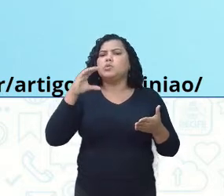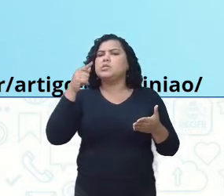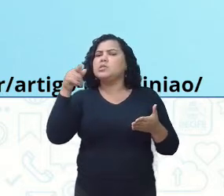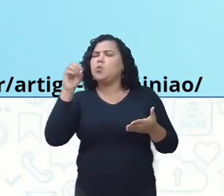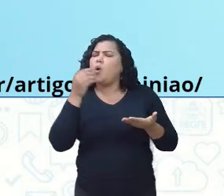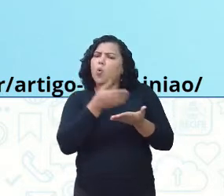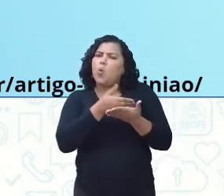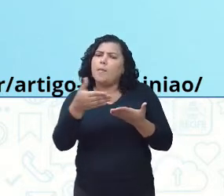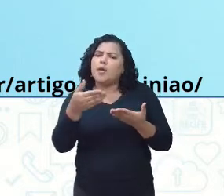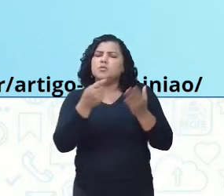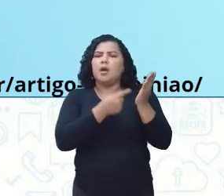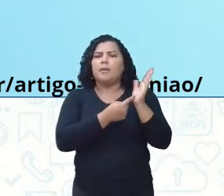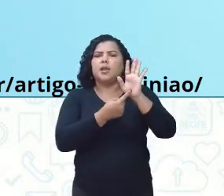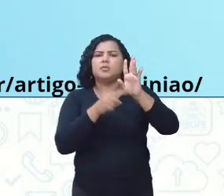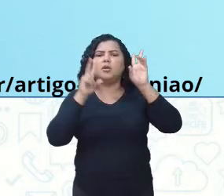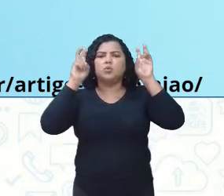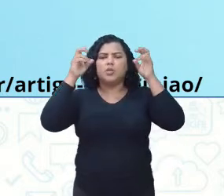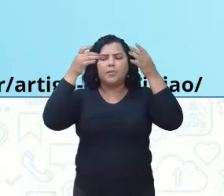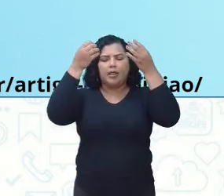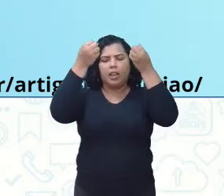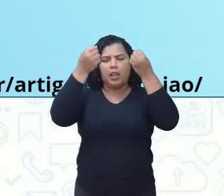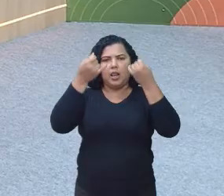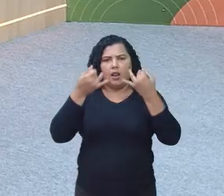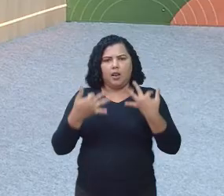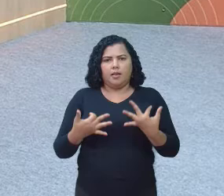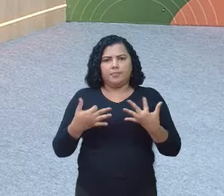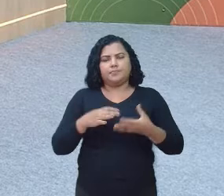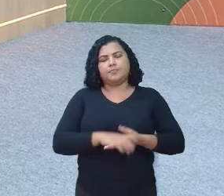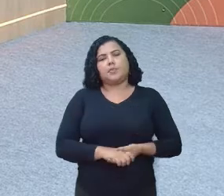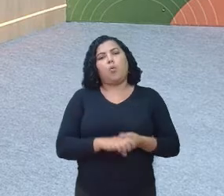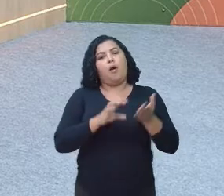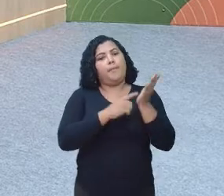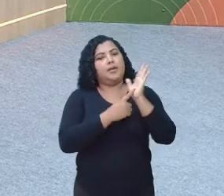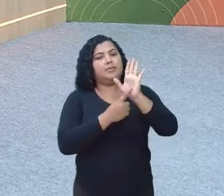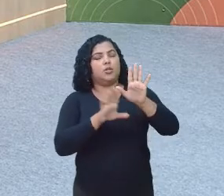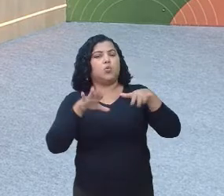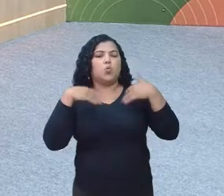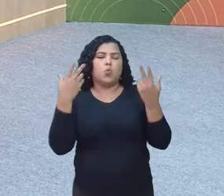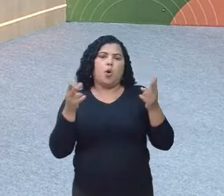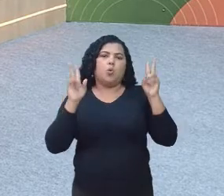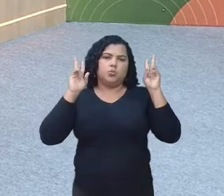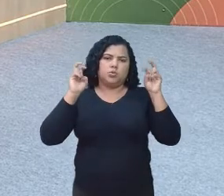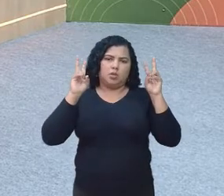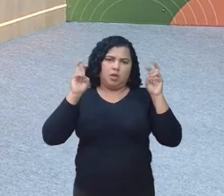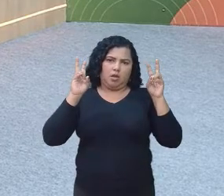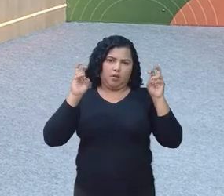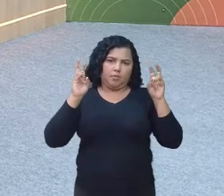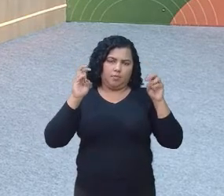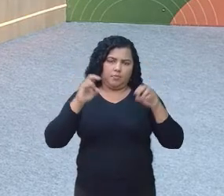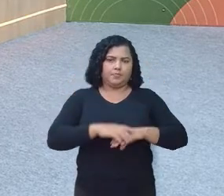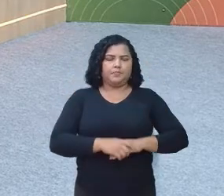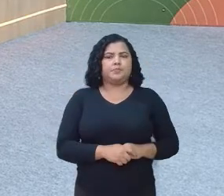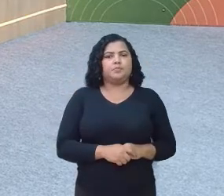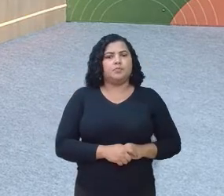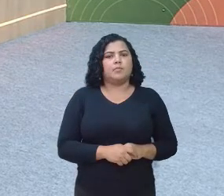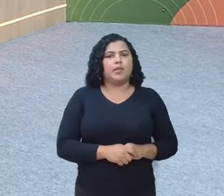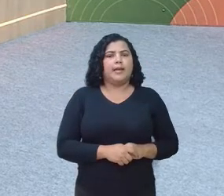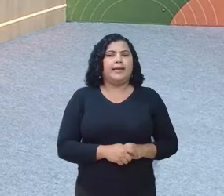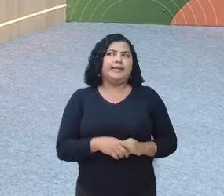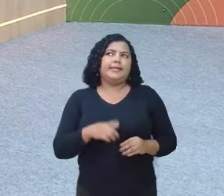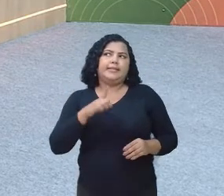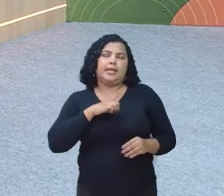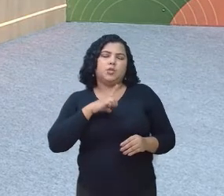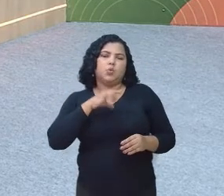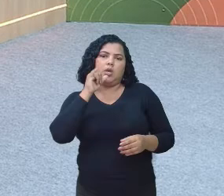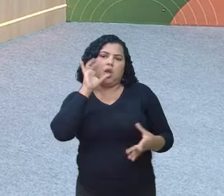do tema que será discorrido durante o artigo. Então, na introdução eu apresento qual é o meu tema e tento